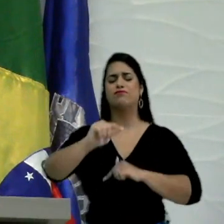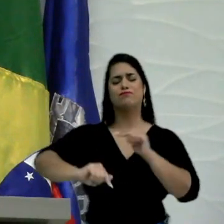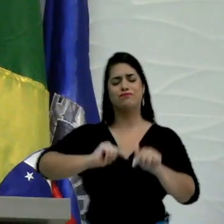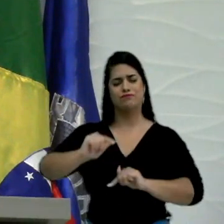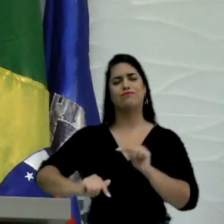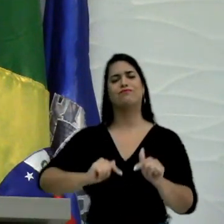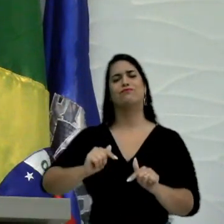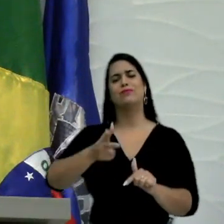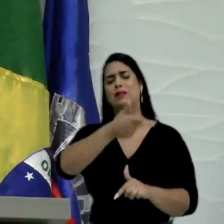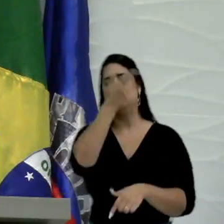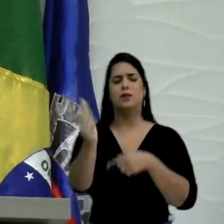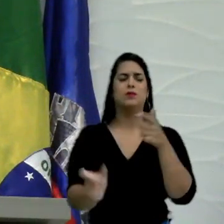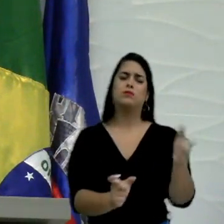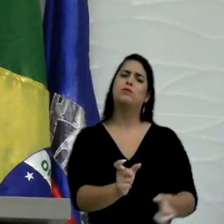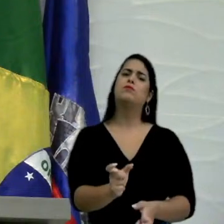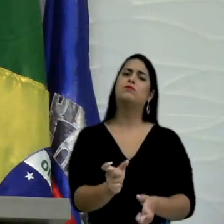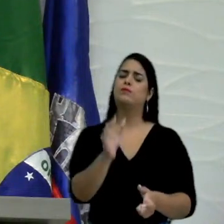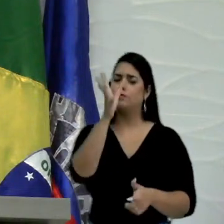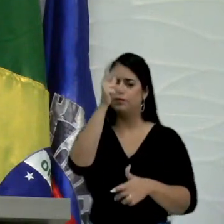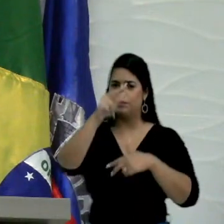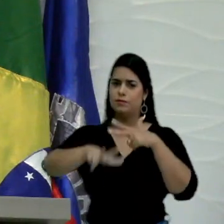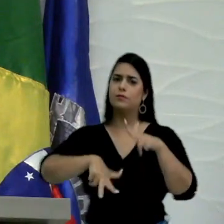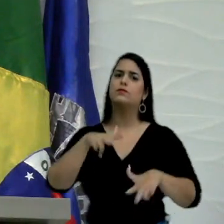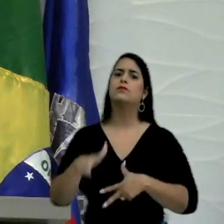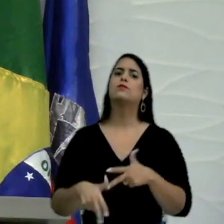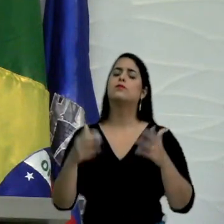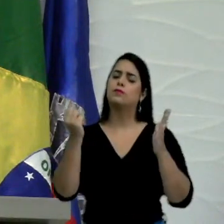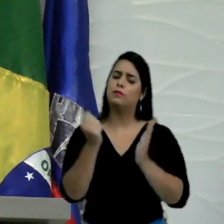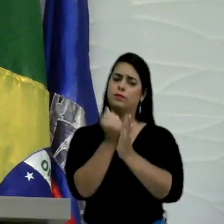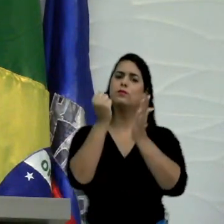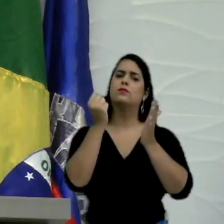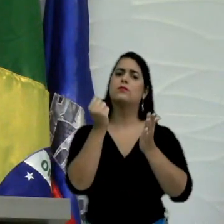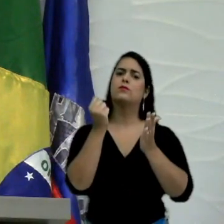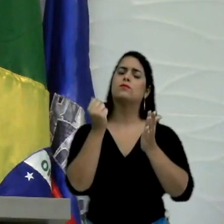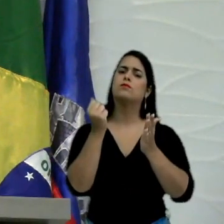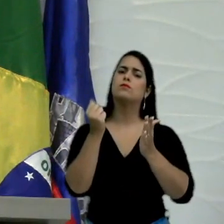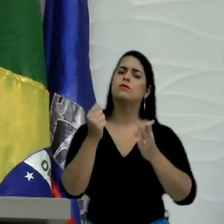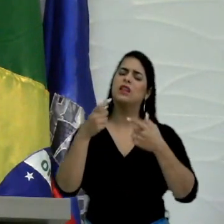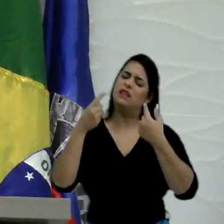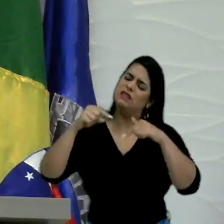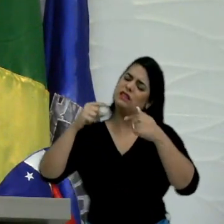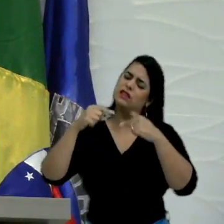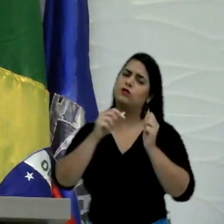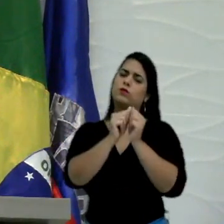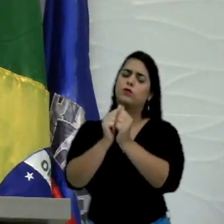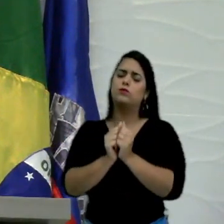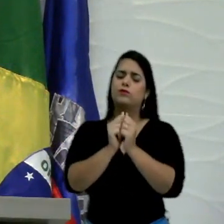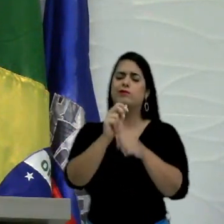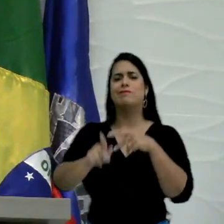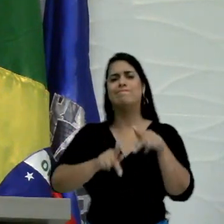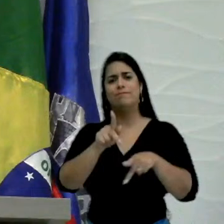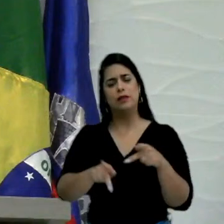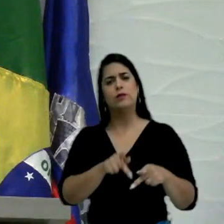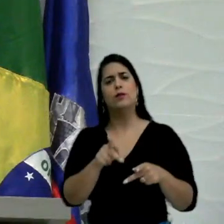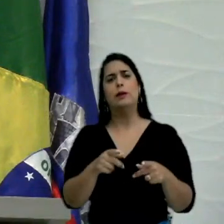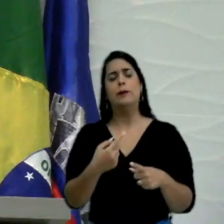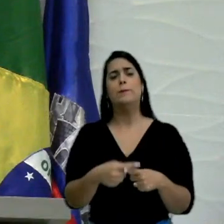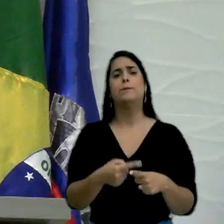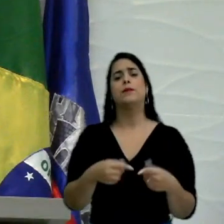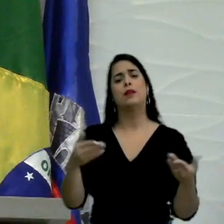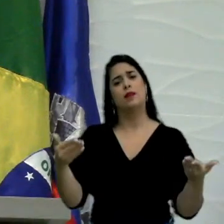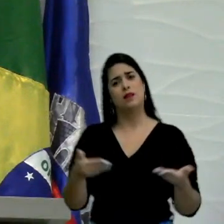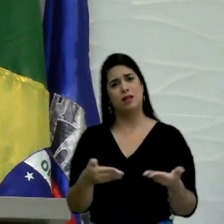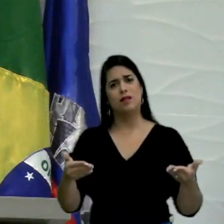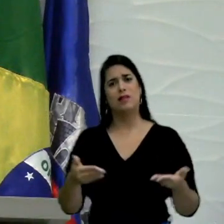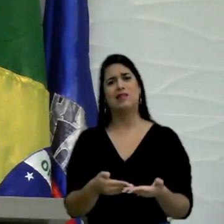são-betenses. Fica feito nosso registro, a nossa indignação junto com a nossa população, pois nós sabemos que agora é hora de partir